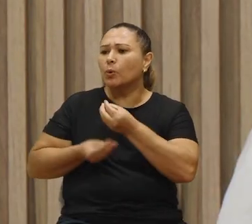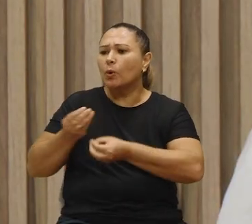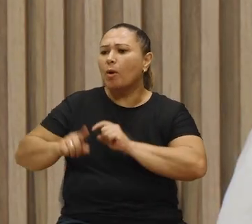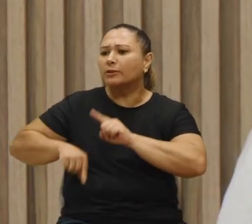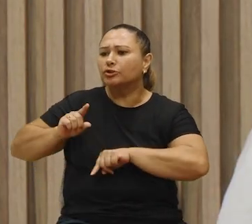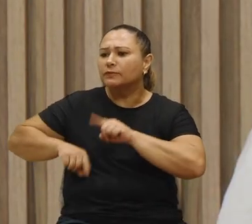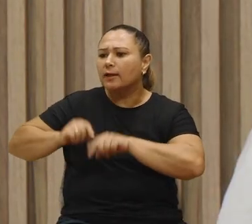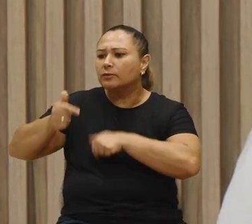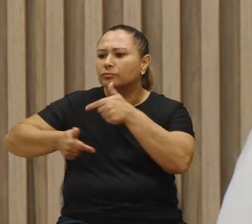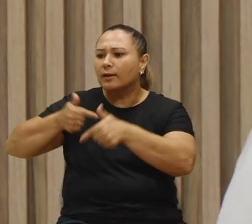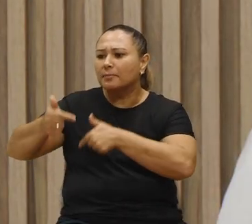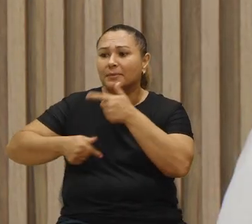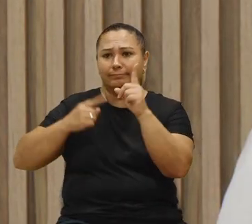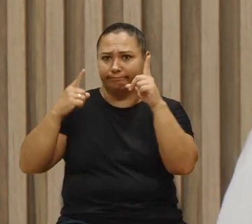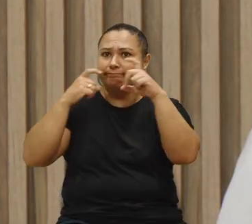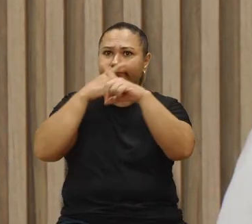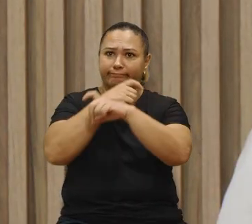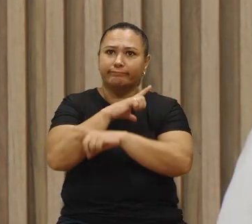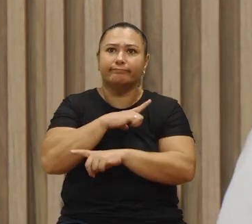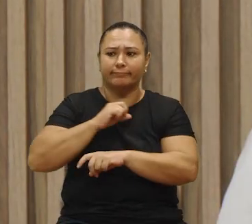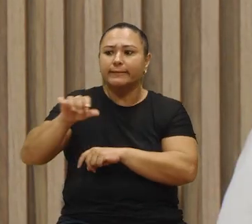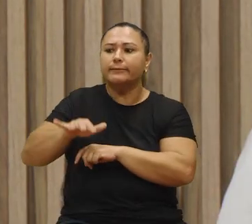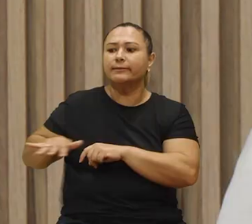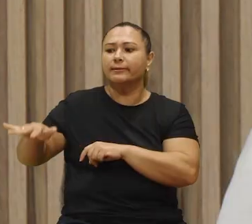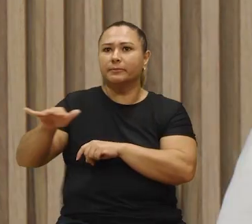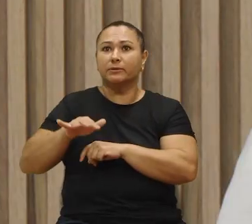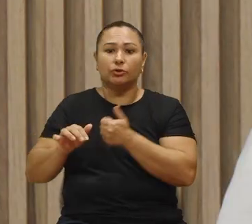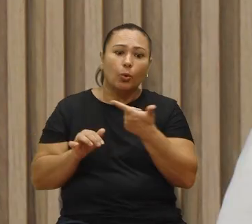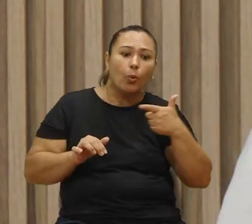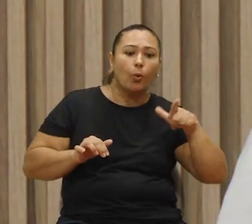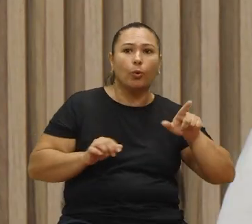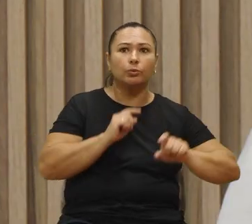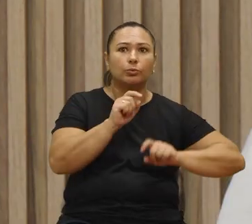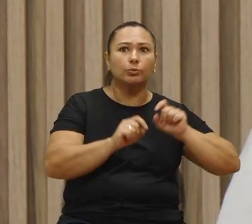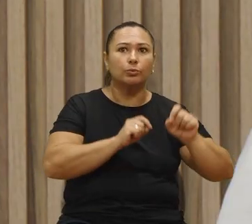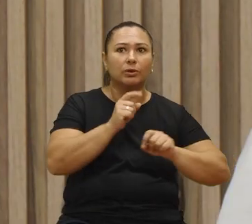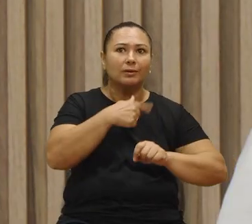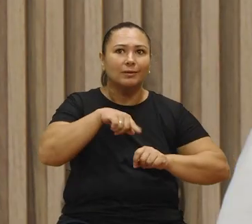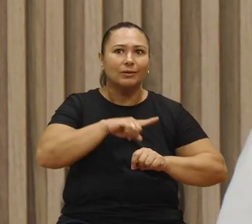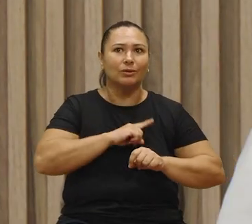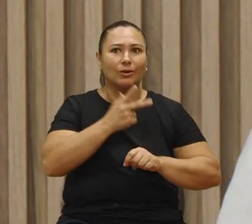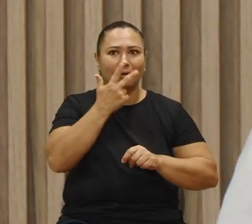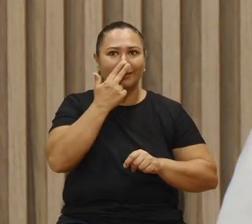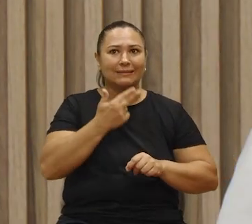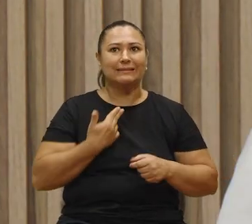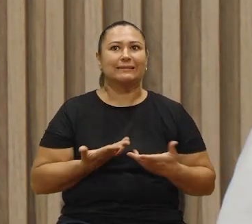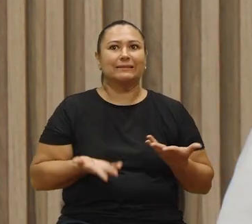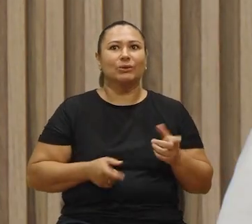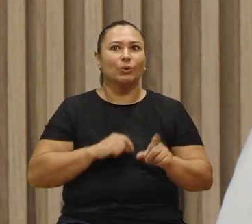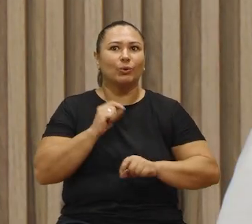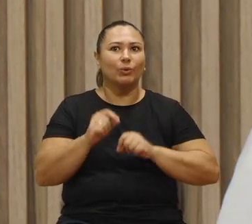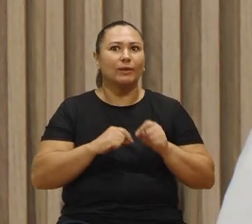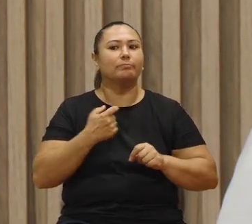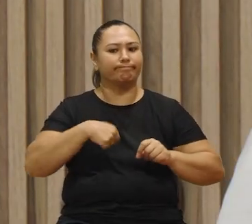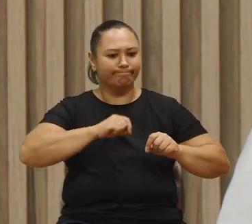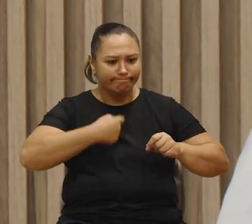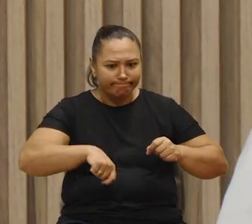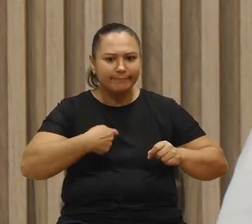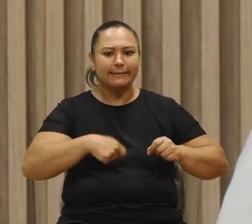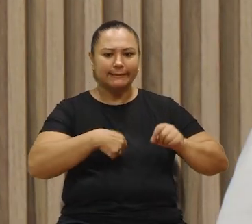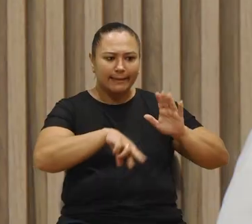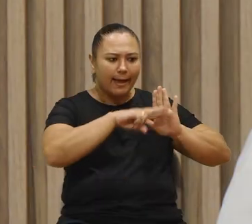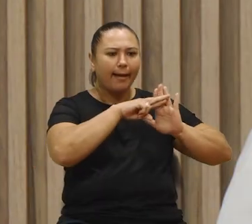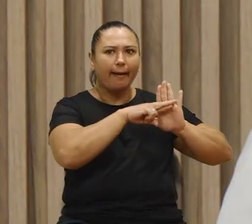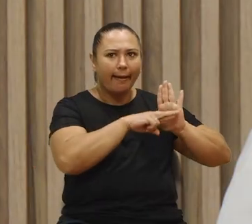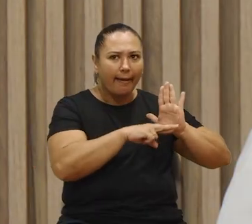função da natureza da atividade, há dificuldades para esse ambiente. Outras vezes, nós resistimos muito a